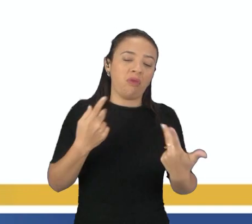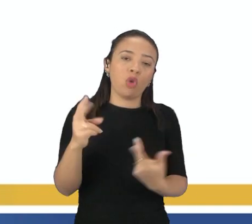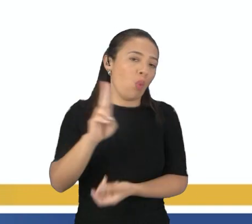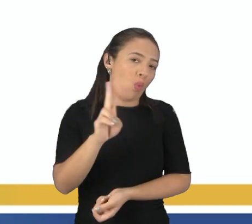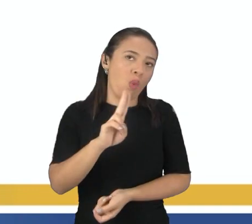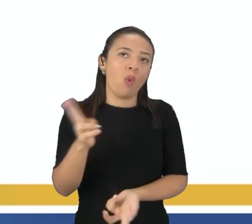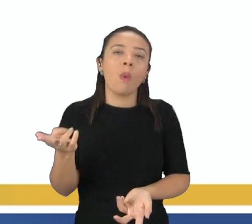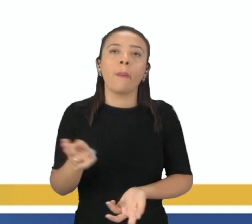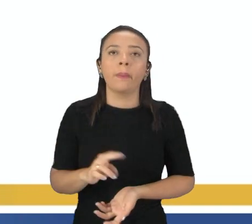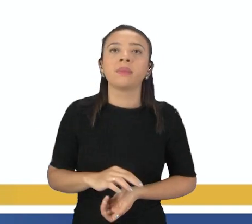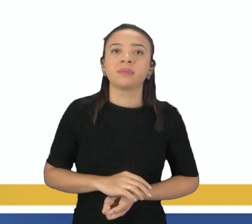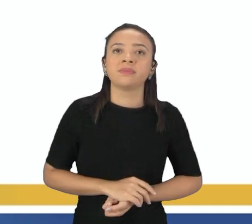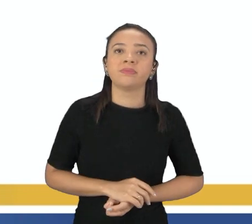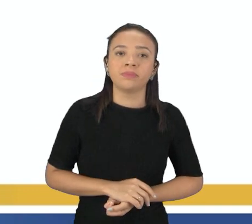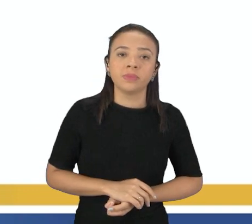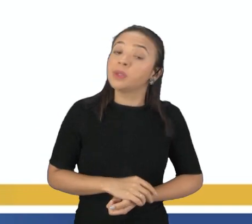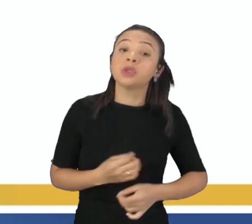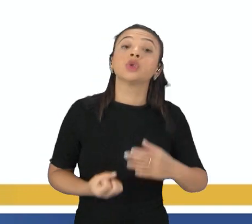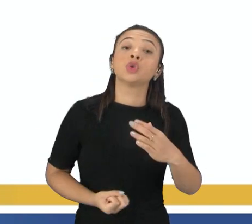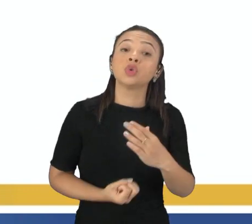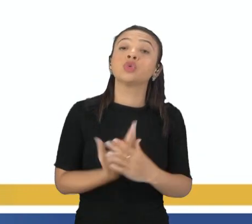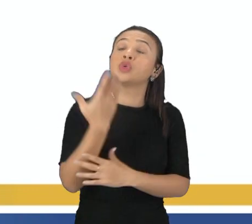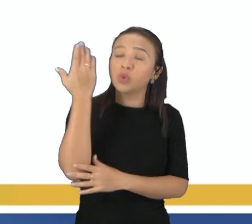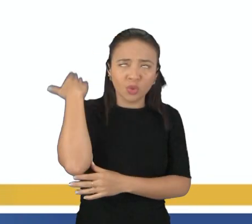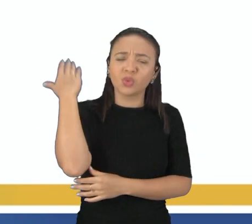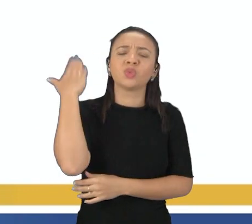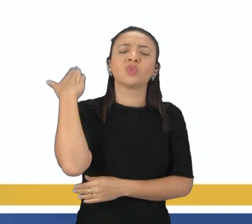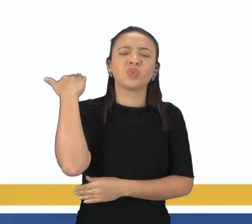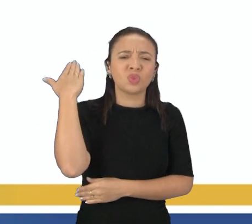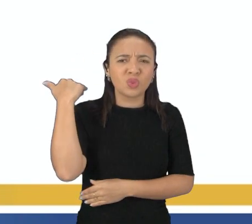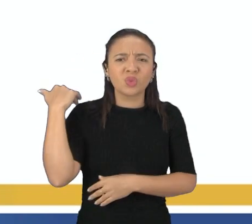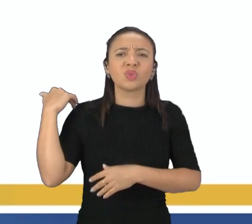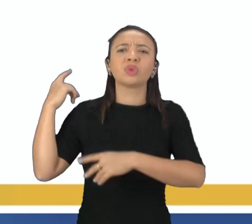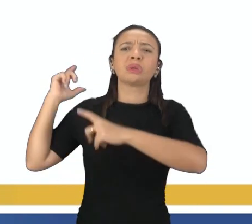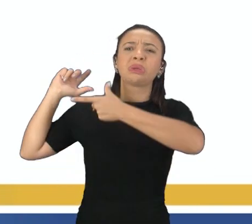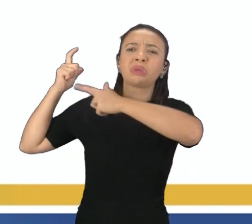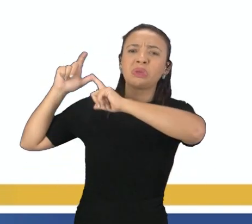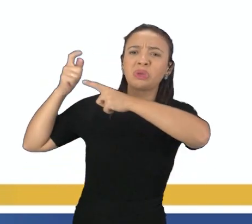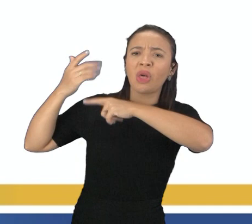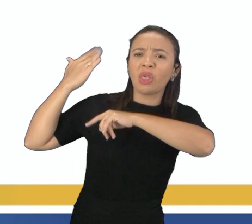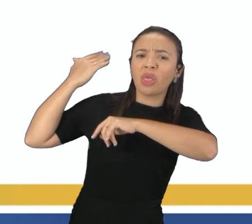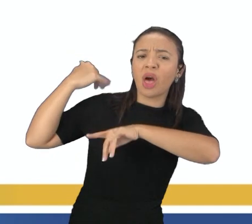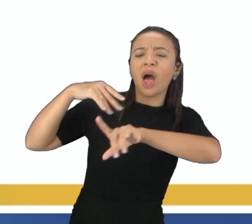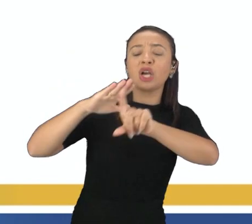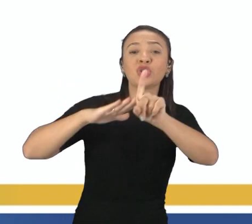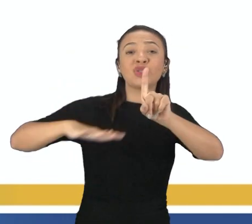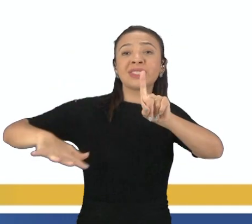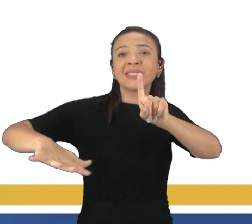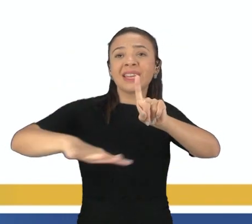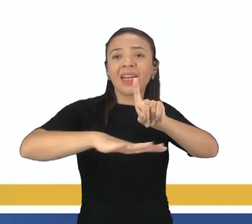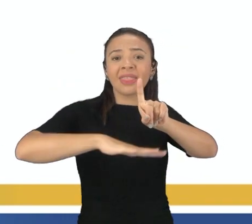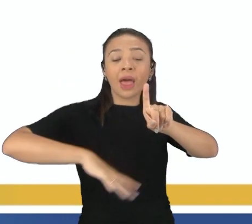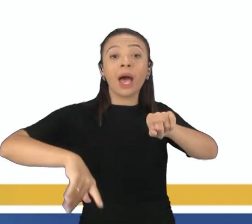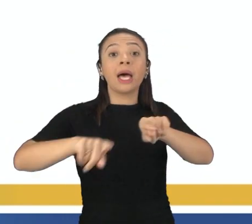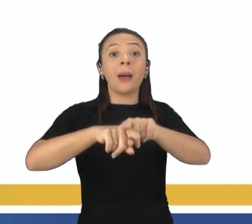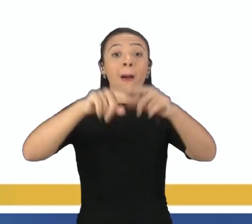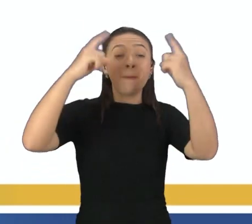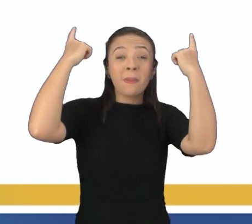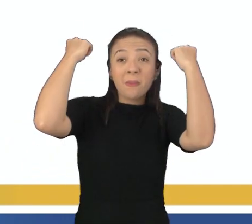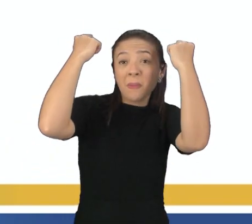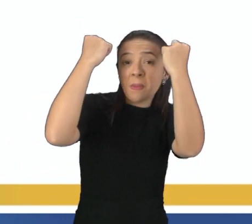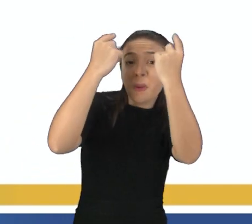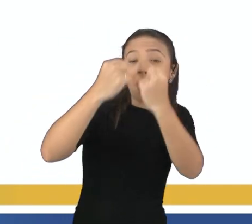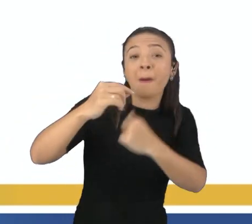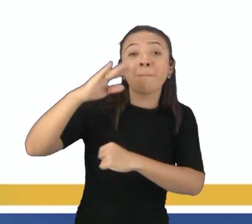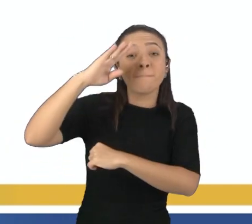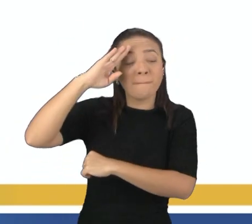assim sucessivamente, tem origem pré-histórica nas antigas civilizações, na Grécia